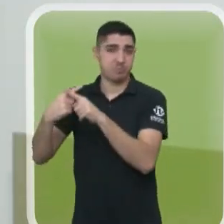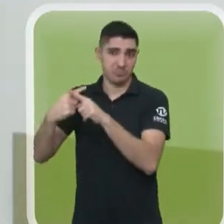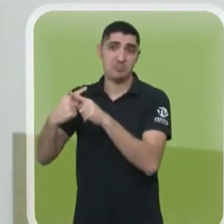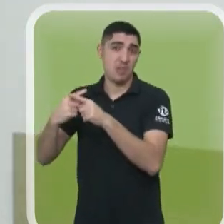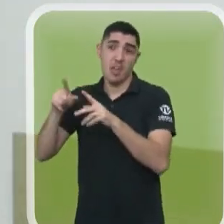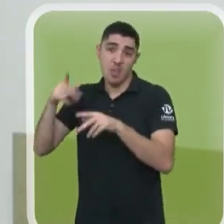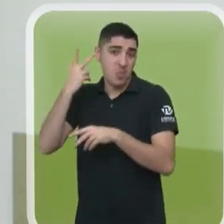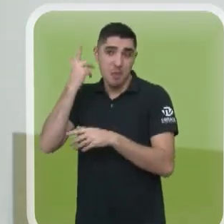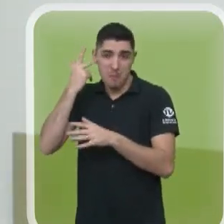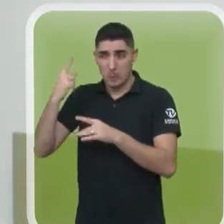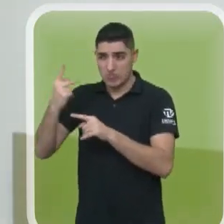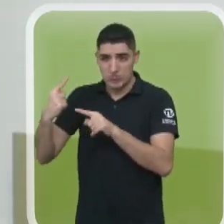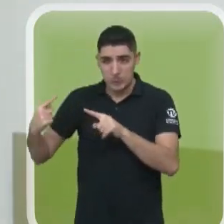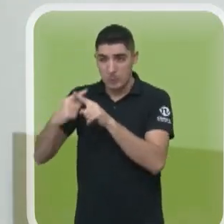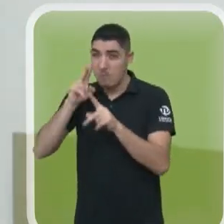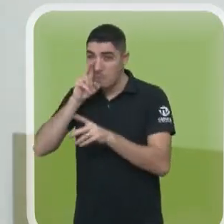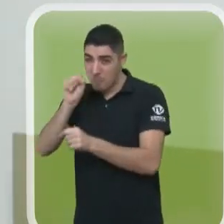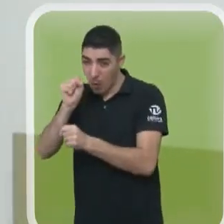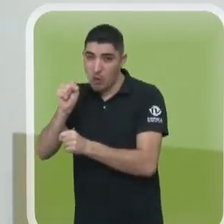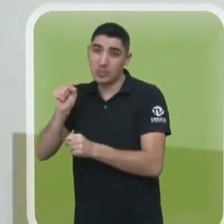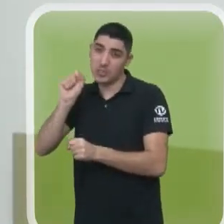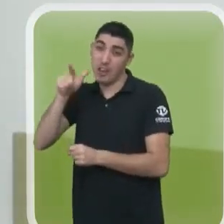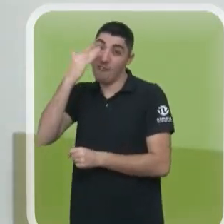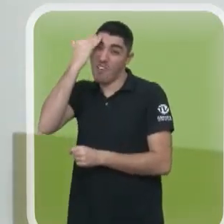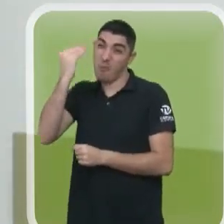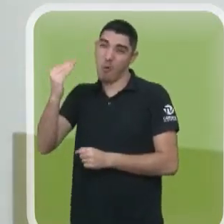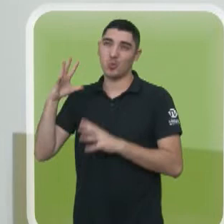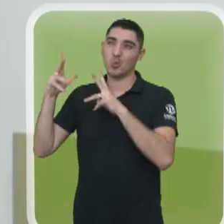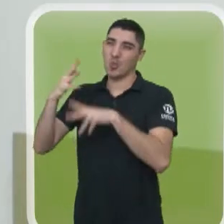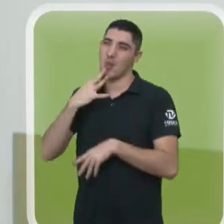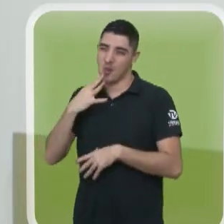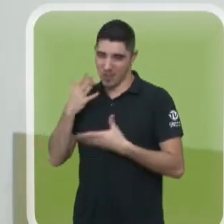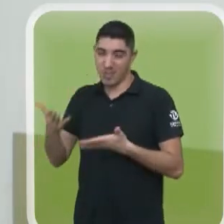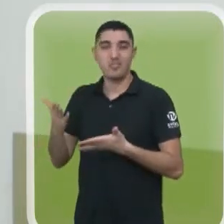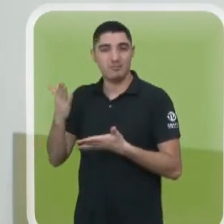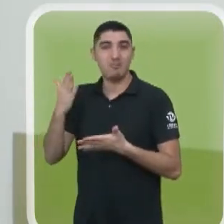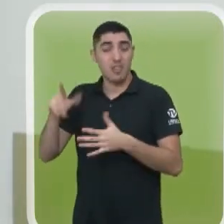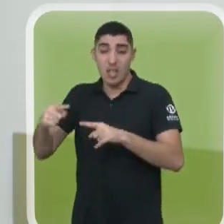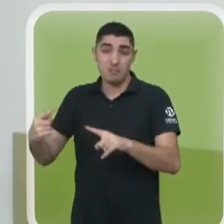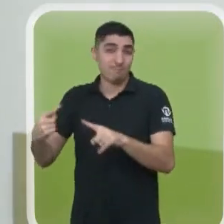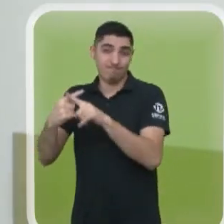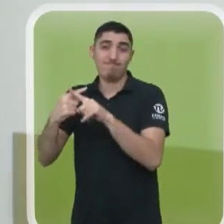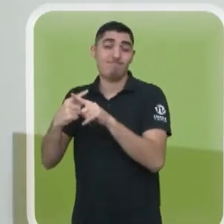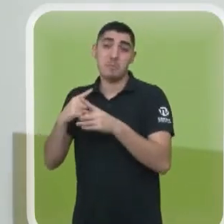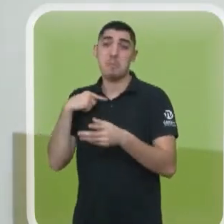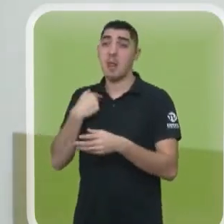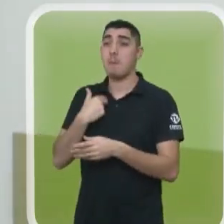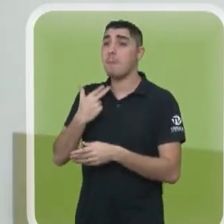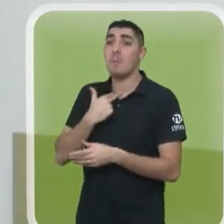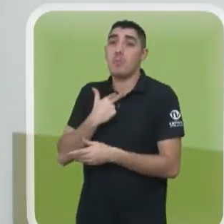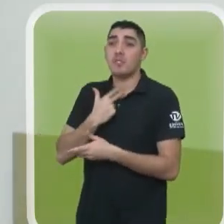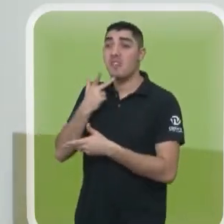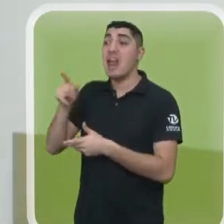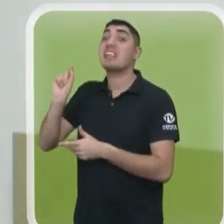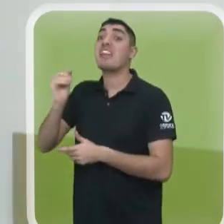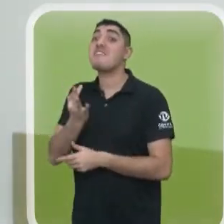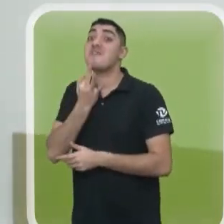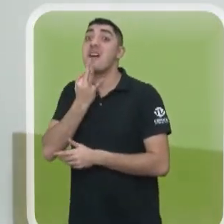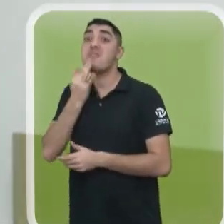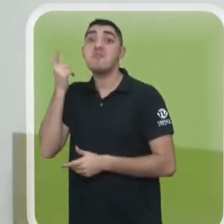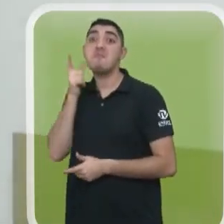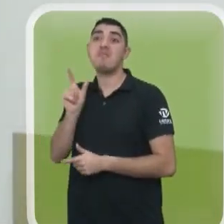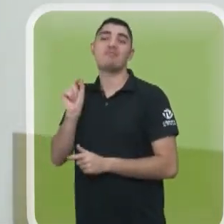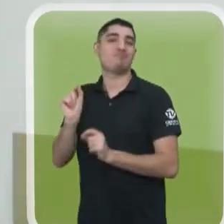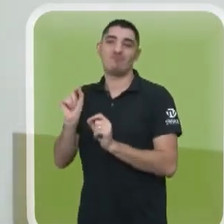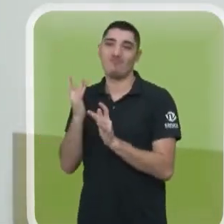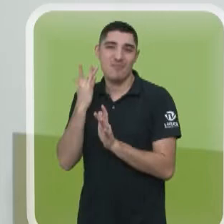José quanto o Jacareí né Que esportes tradicionais E aí filha clássico não dá para ir tirar um favorito né enfim